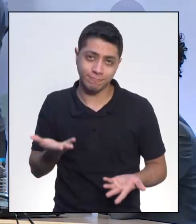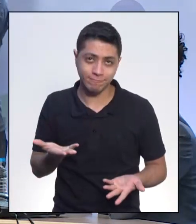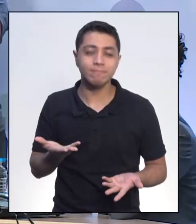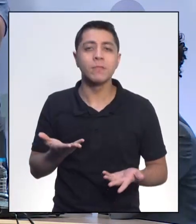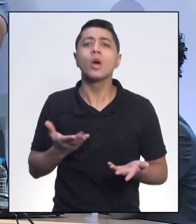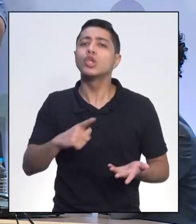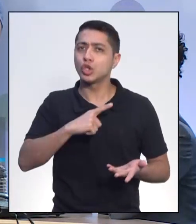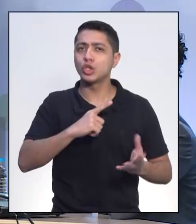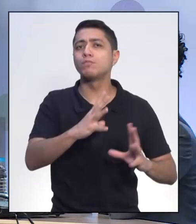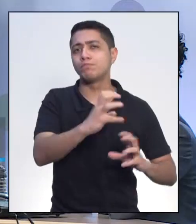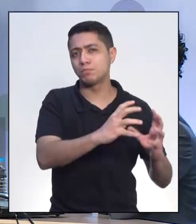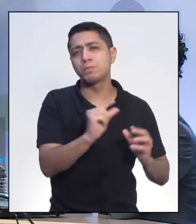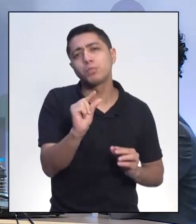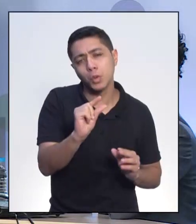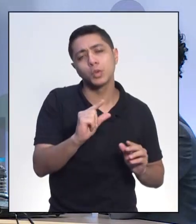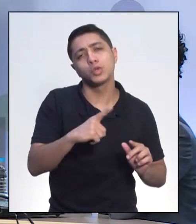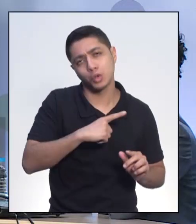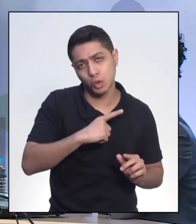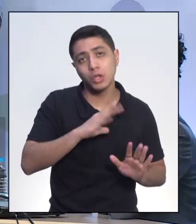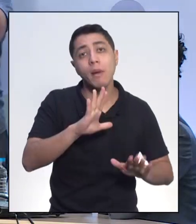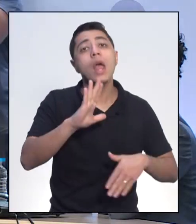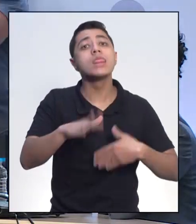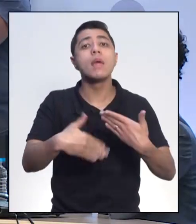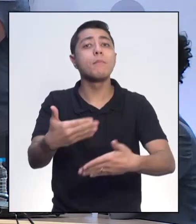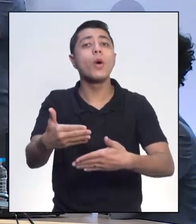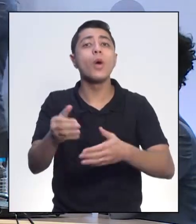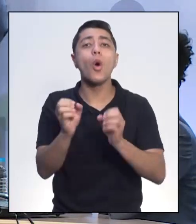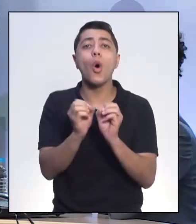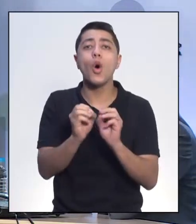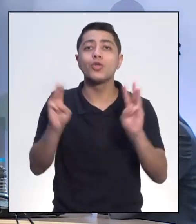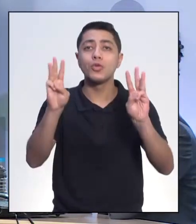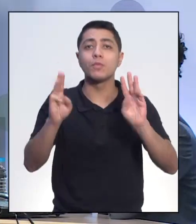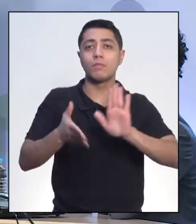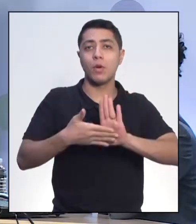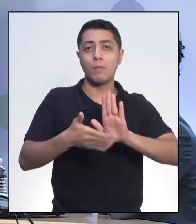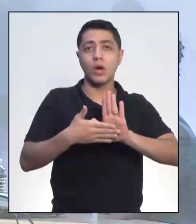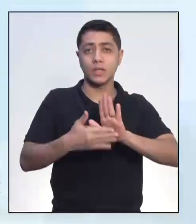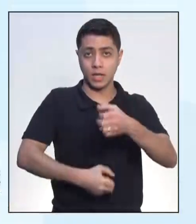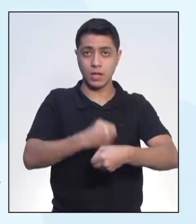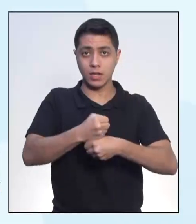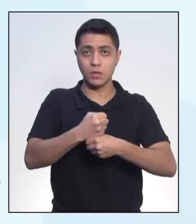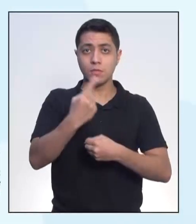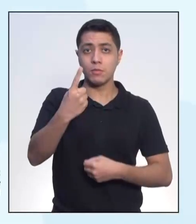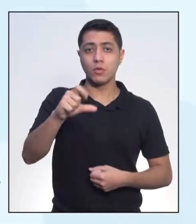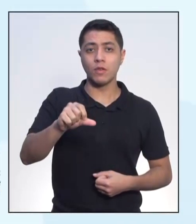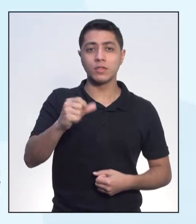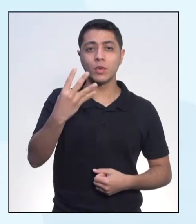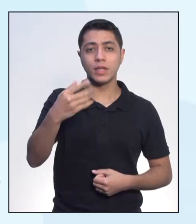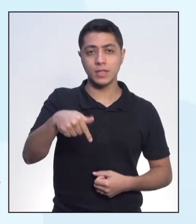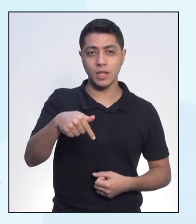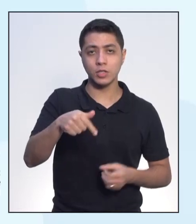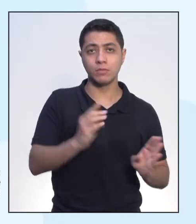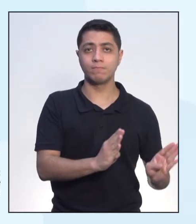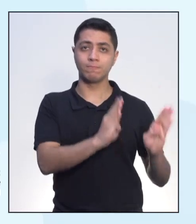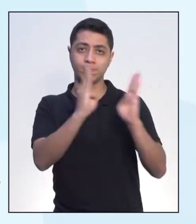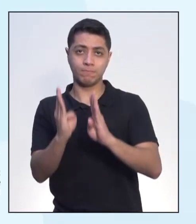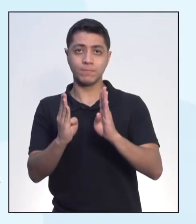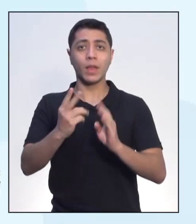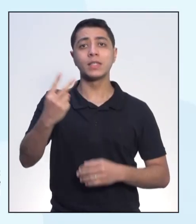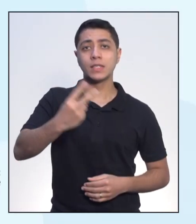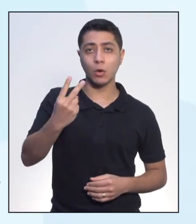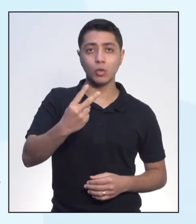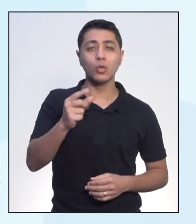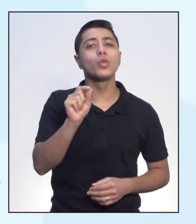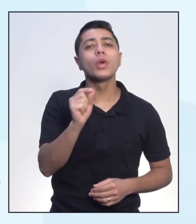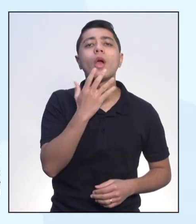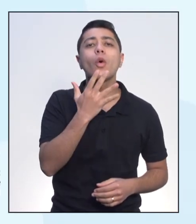a proposta da ONU, em 1947, né, faz com que a parte aí verde tracejada seria a parte aí